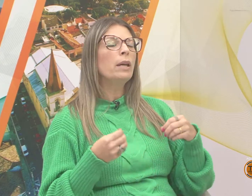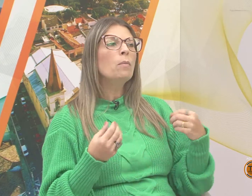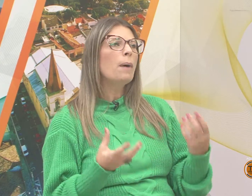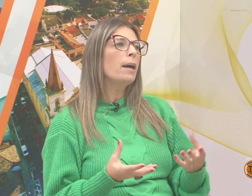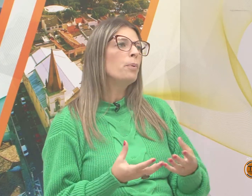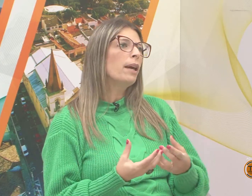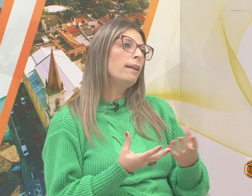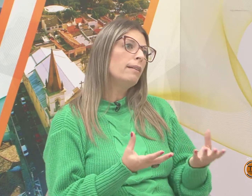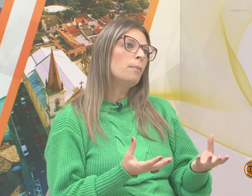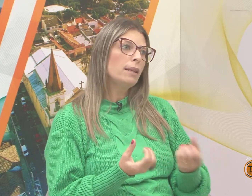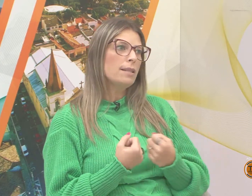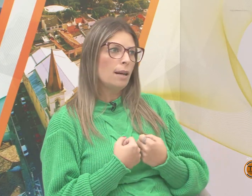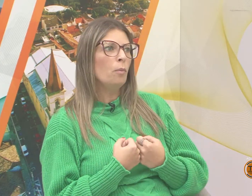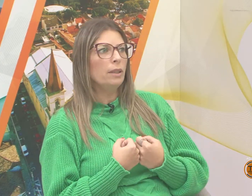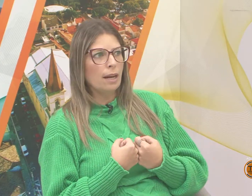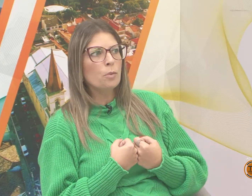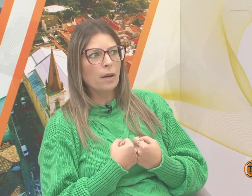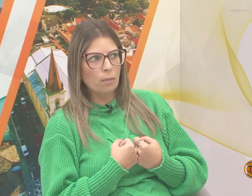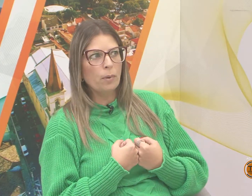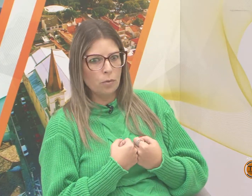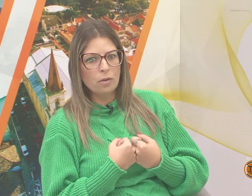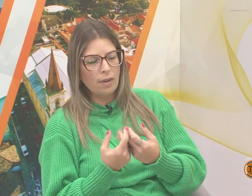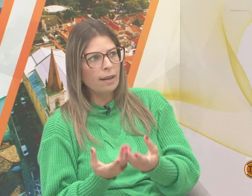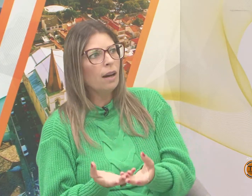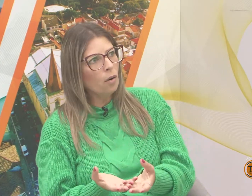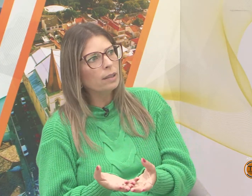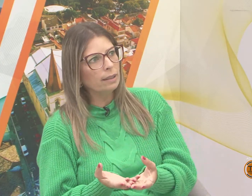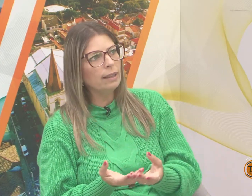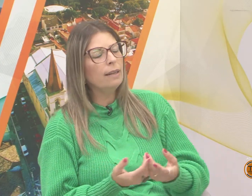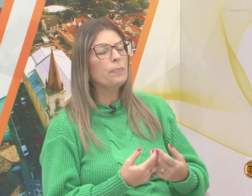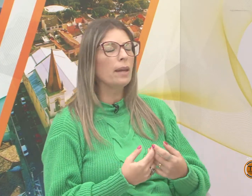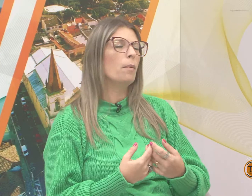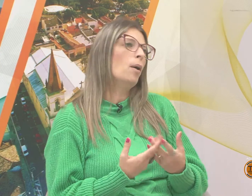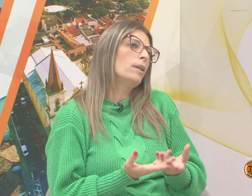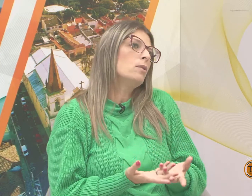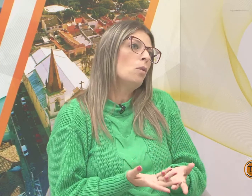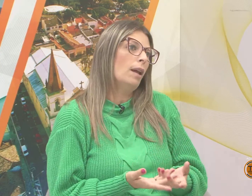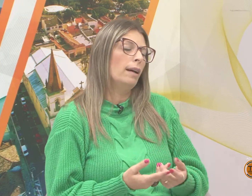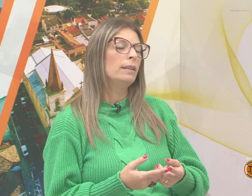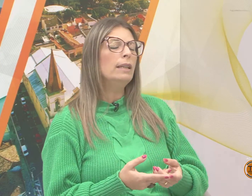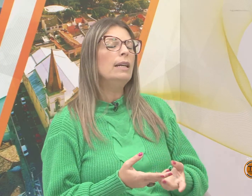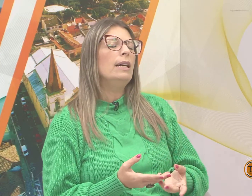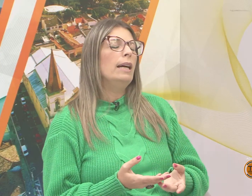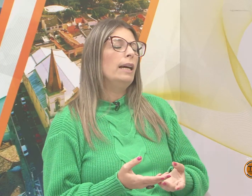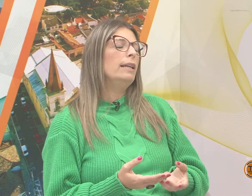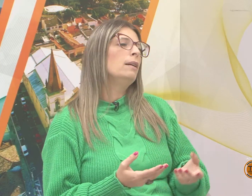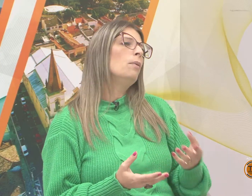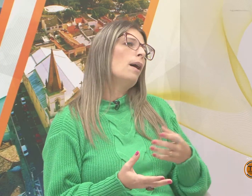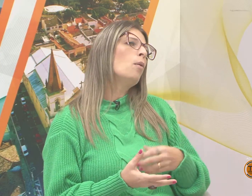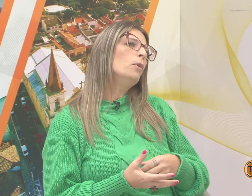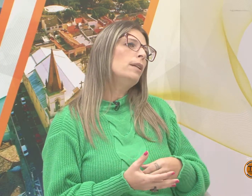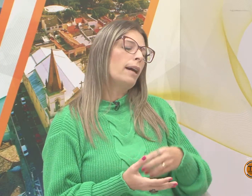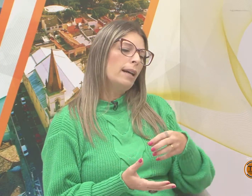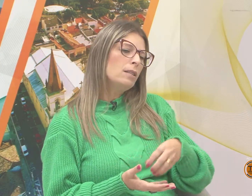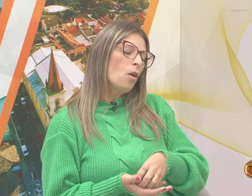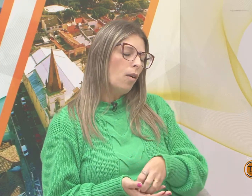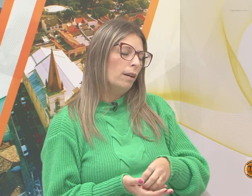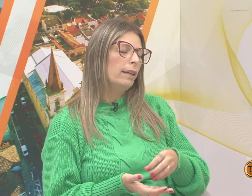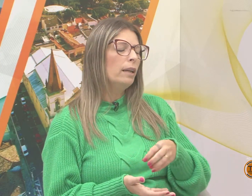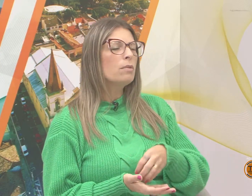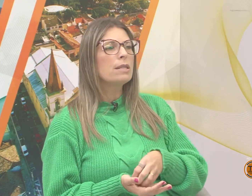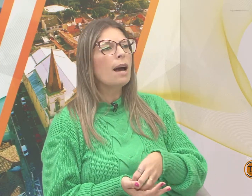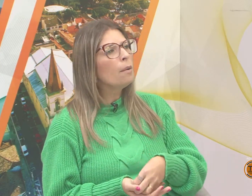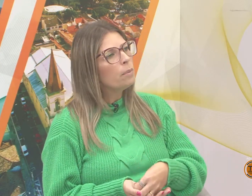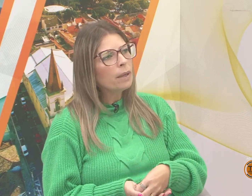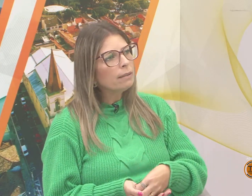profissional, não tem um pai, porque a ideia também é trazer a comunidade para cultivar aquela horta, né? Uhum. É uma horta escolar. Então, aquela